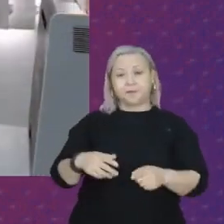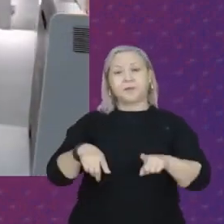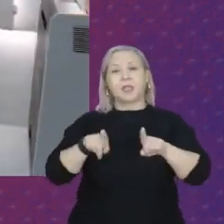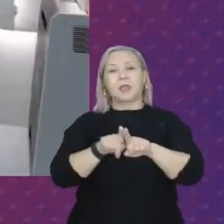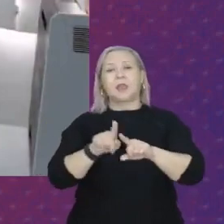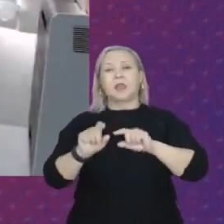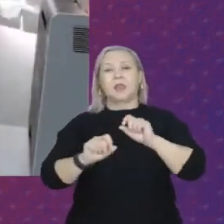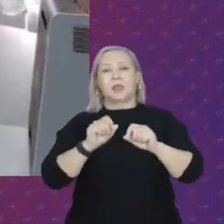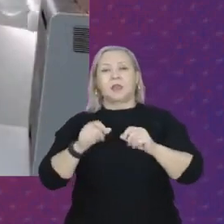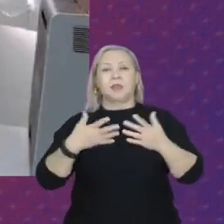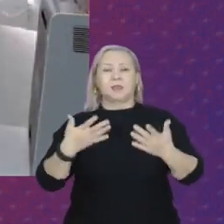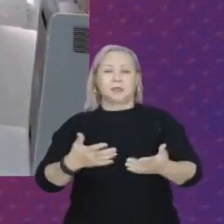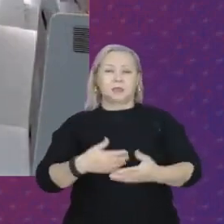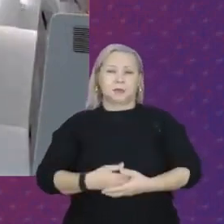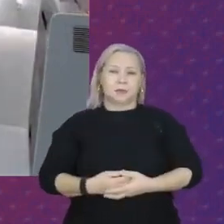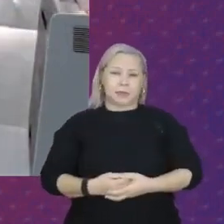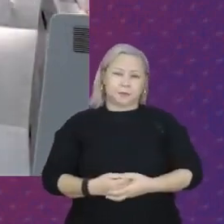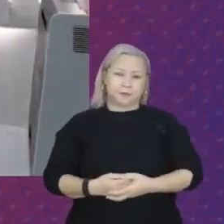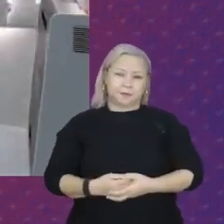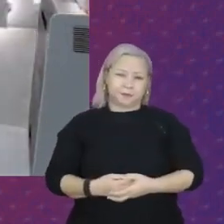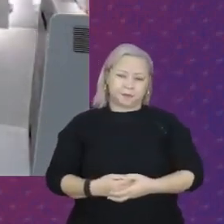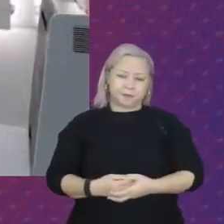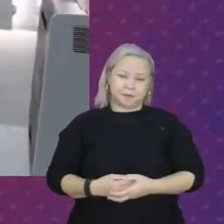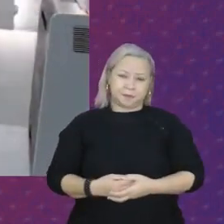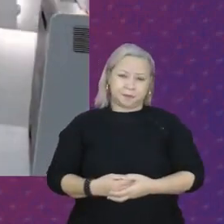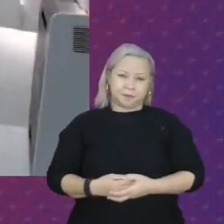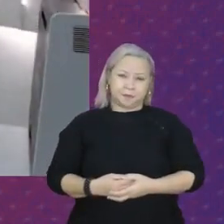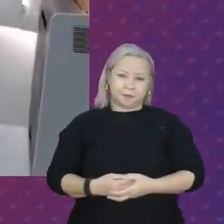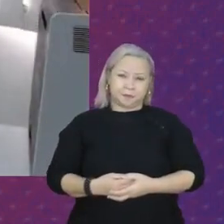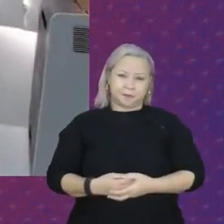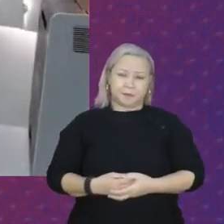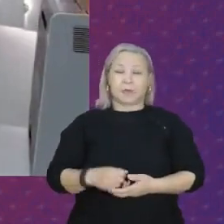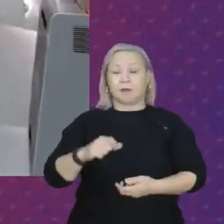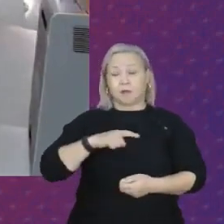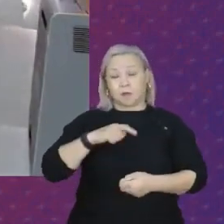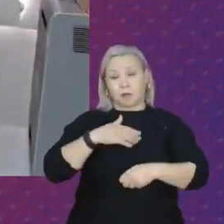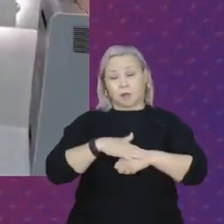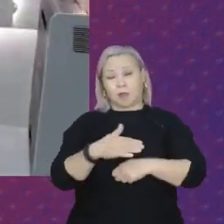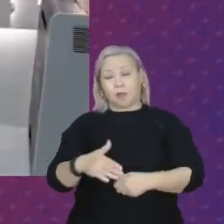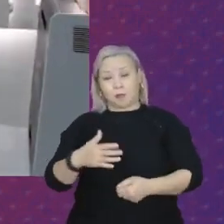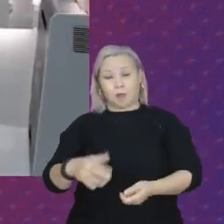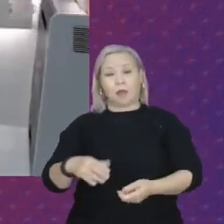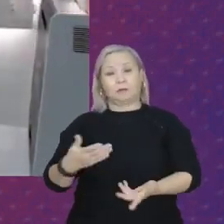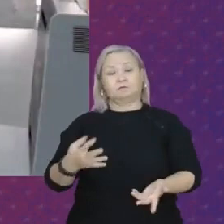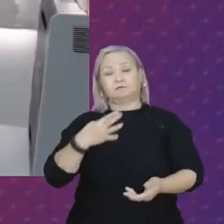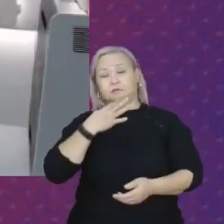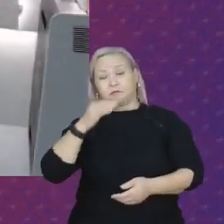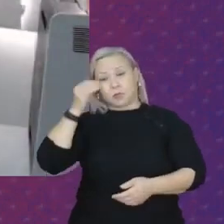uma pós-graduação lato sensu, pelo menos 2/3, né?